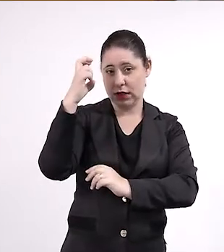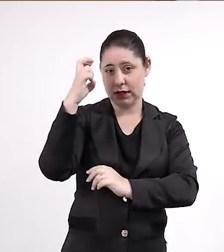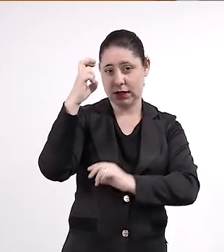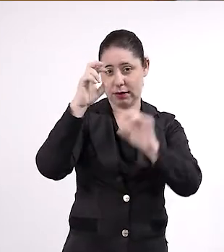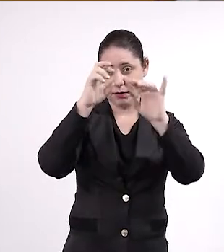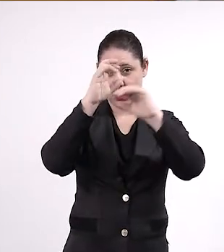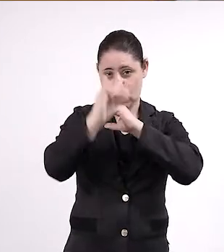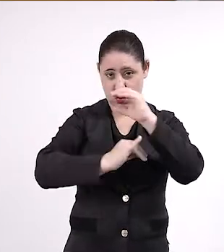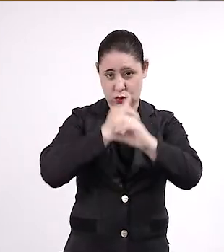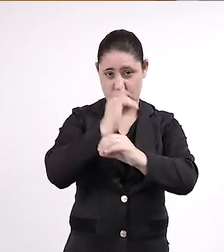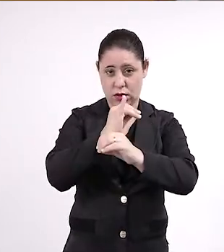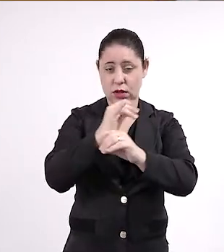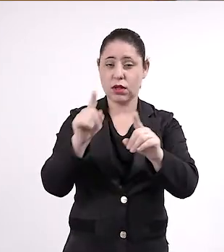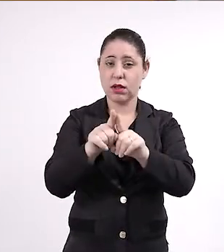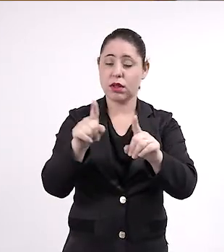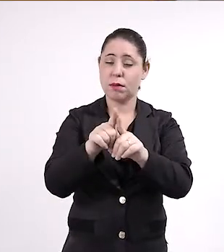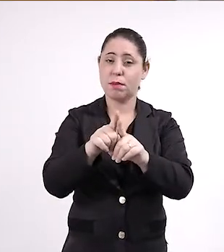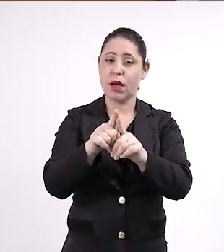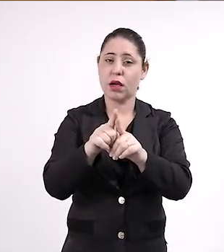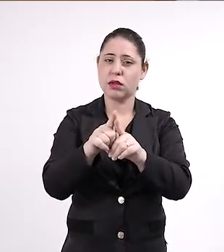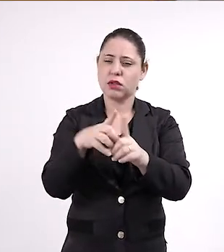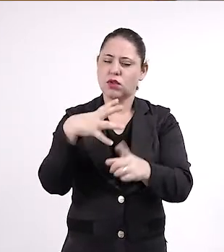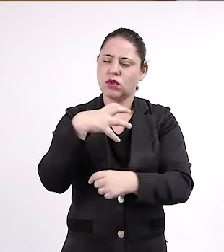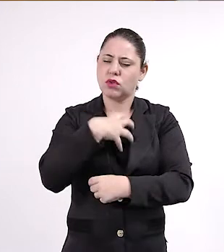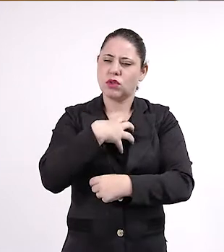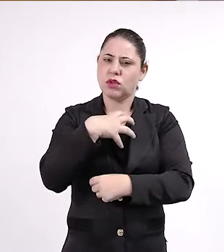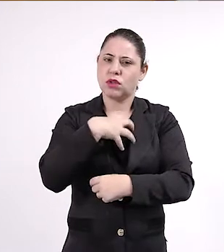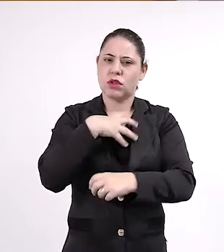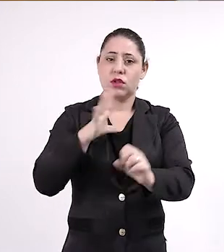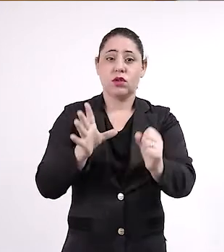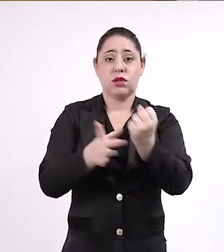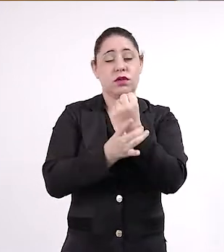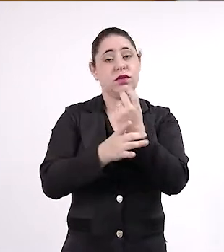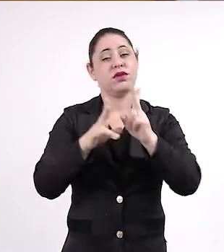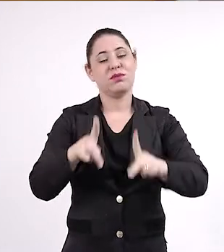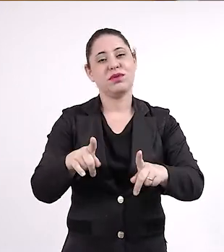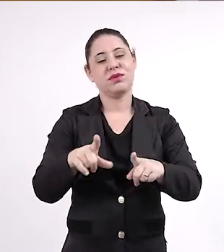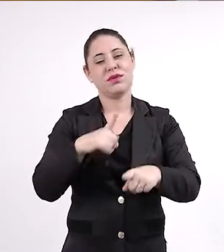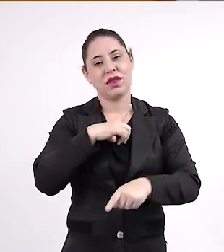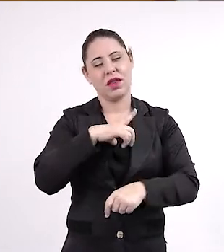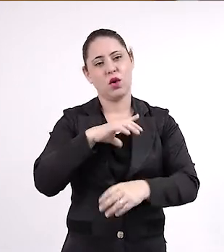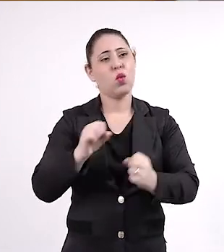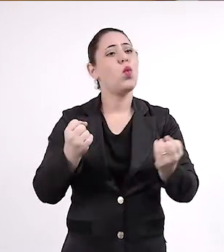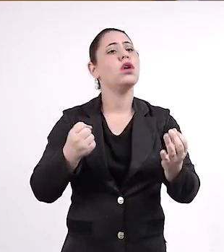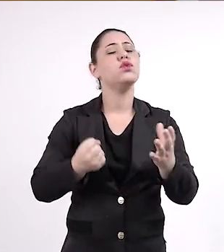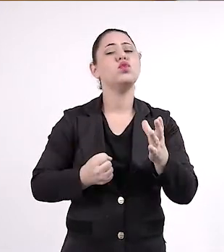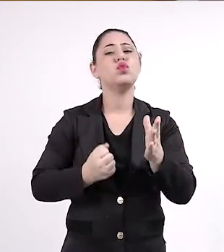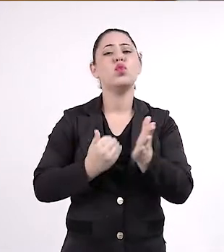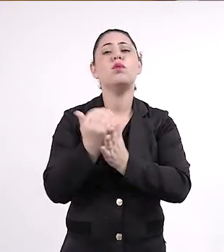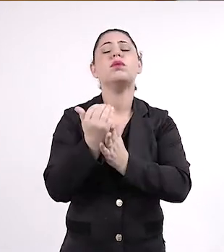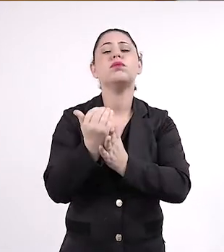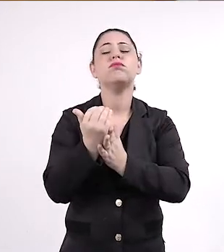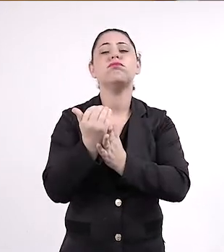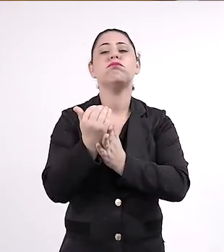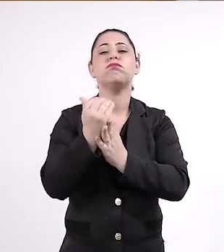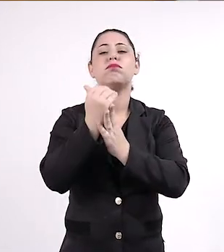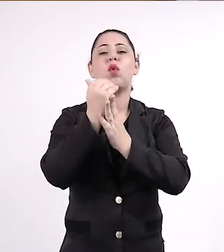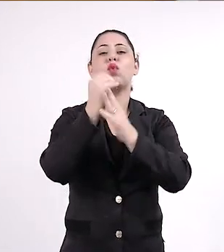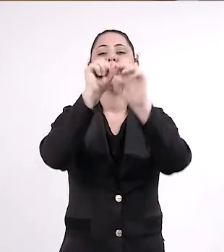humano, que é inerente, né, ao espírito, à vocação dos defensores, né? Quando que foi lançada essa